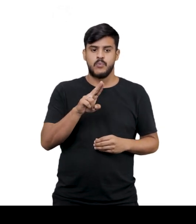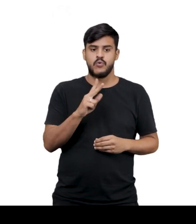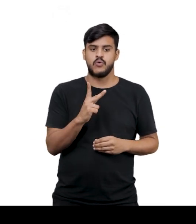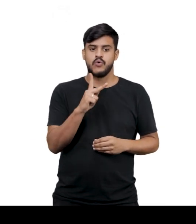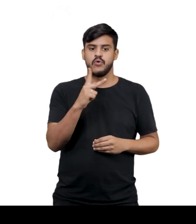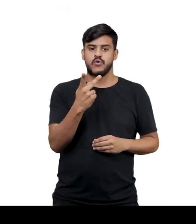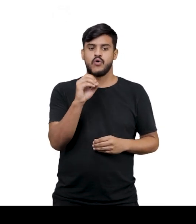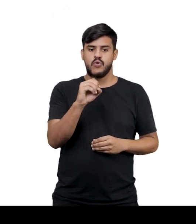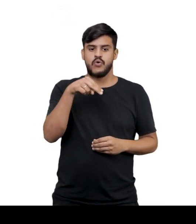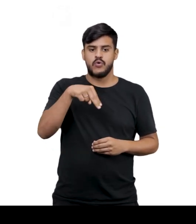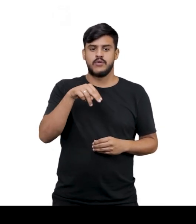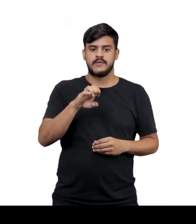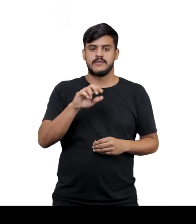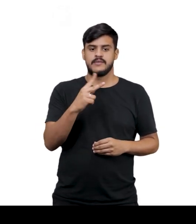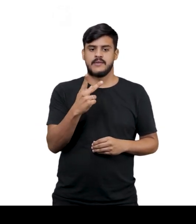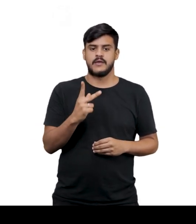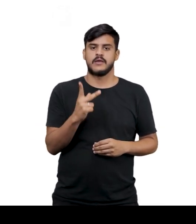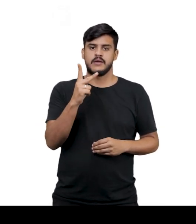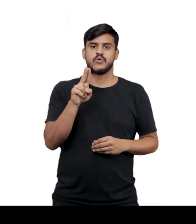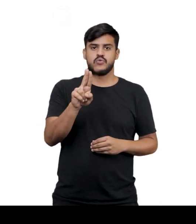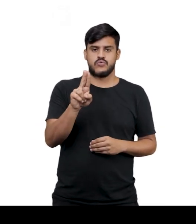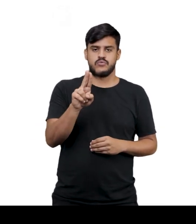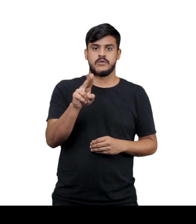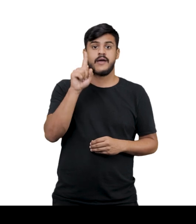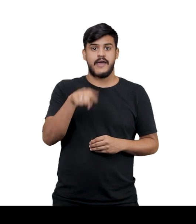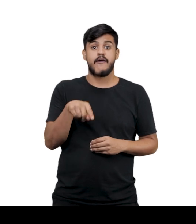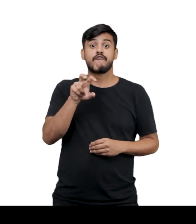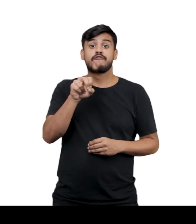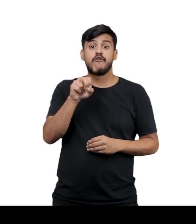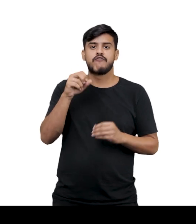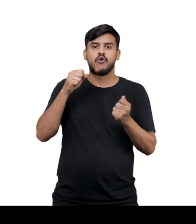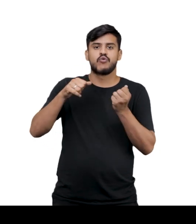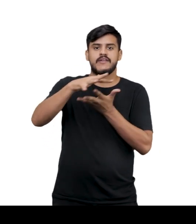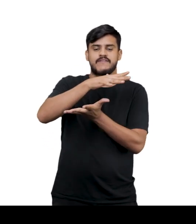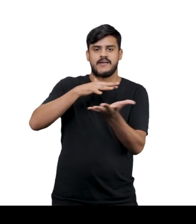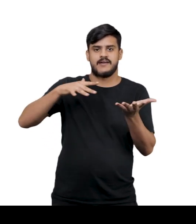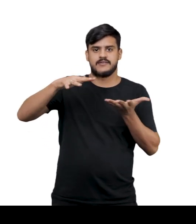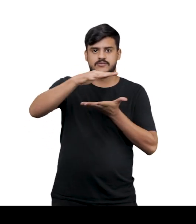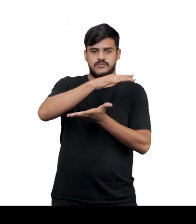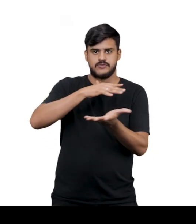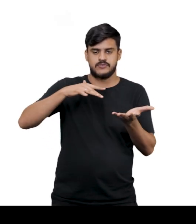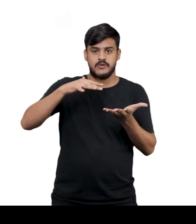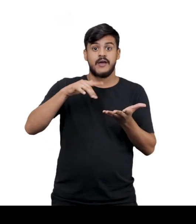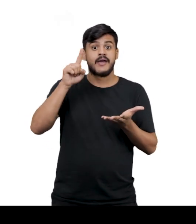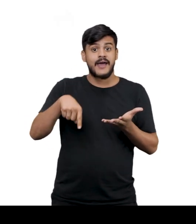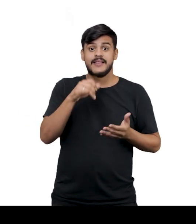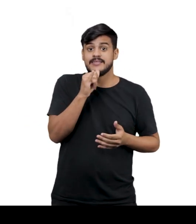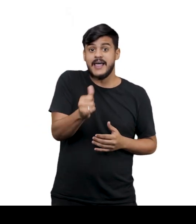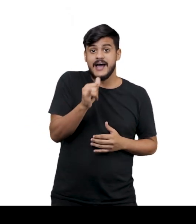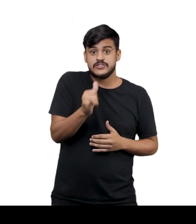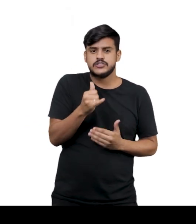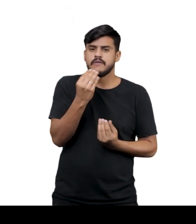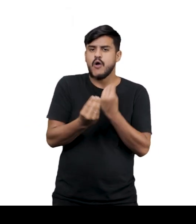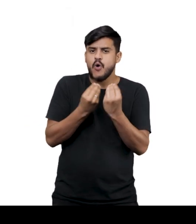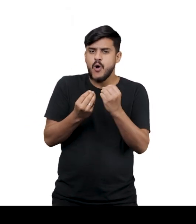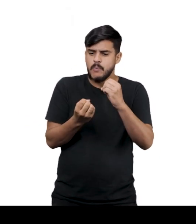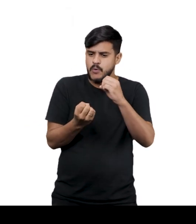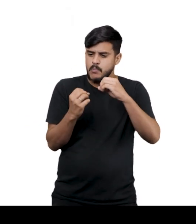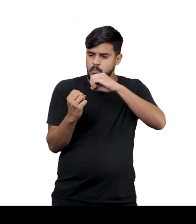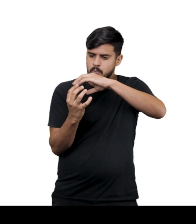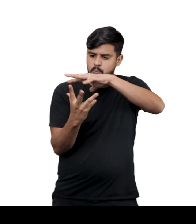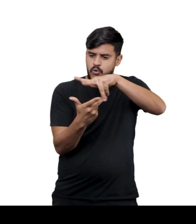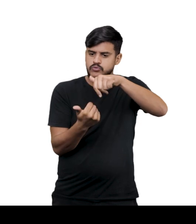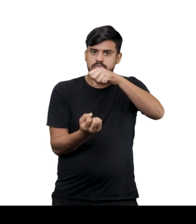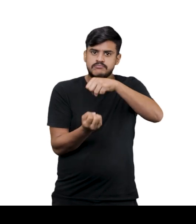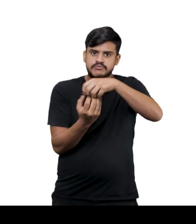Umukho Neku, o avô do universo, e é fundamental na narrativa do povo tucano sobre a criação do